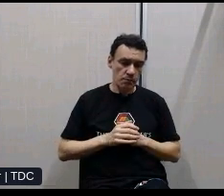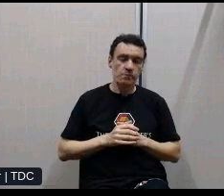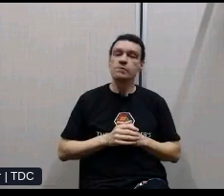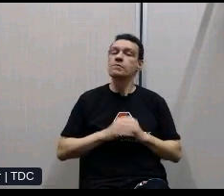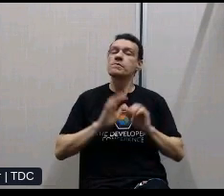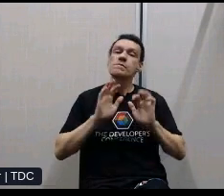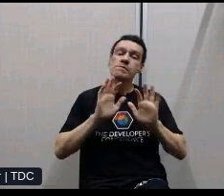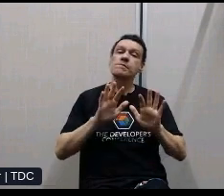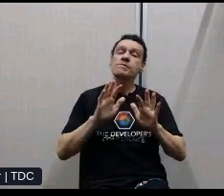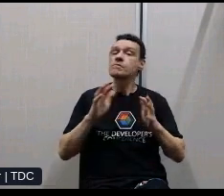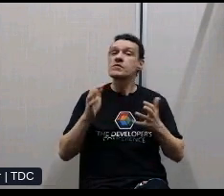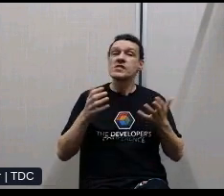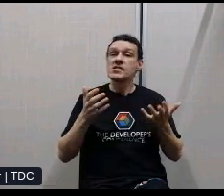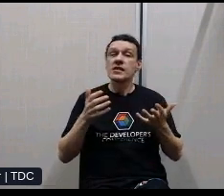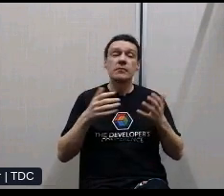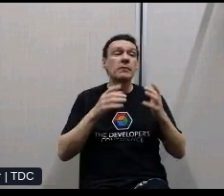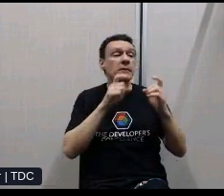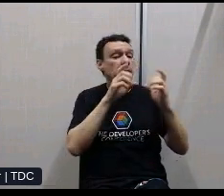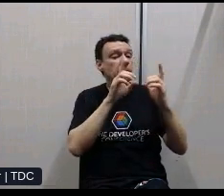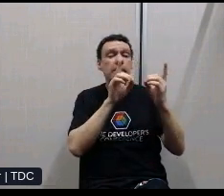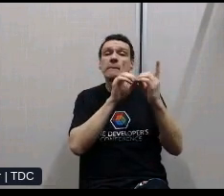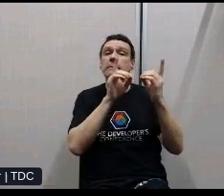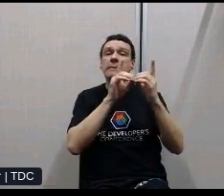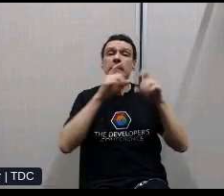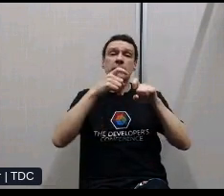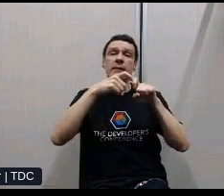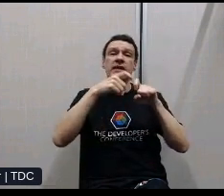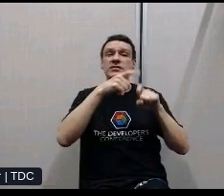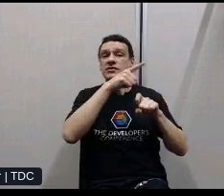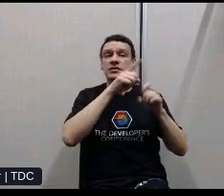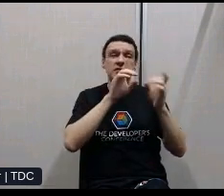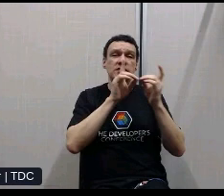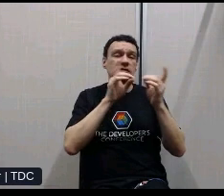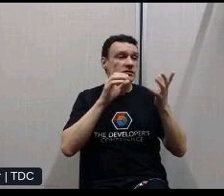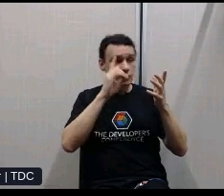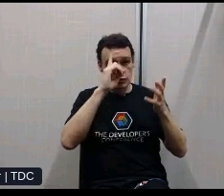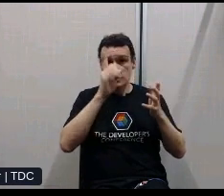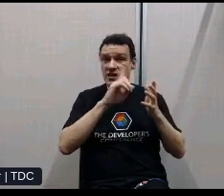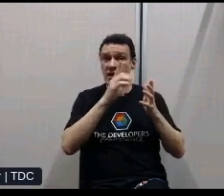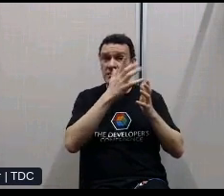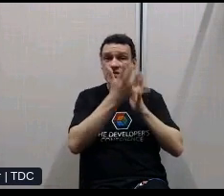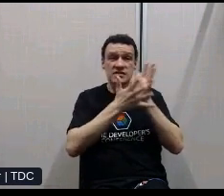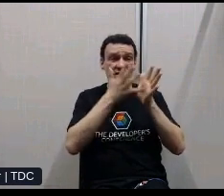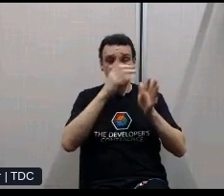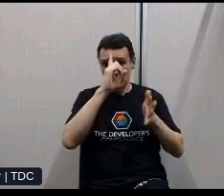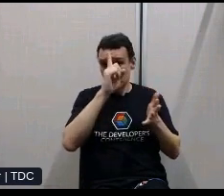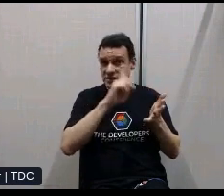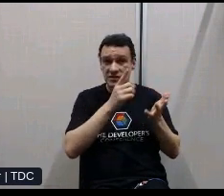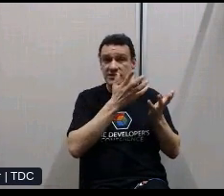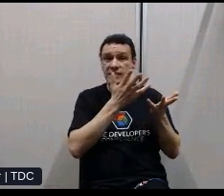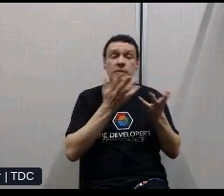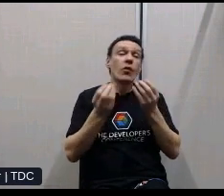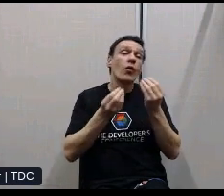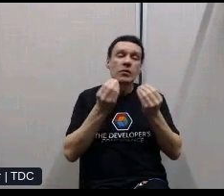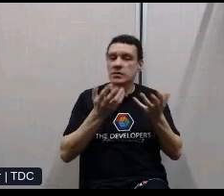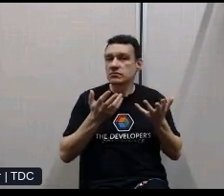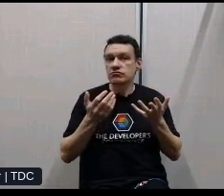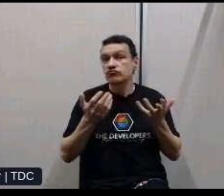precisa se comunicar num consultório. E o médico, pode ser que aquele médico não sabe a língua de sinais. Então, isso é uma oportunidade